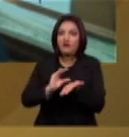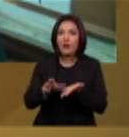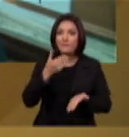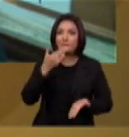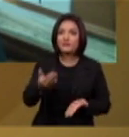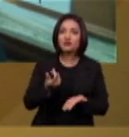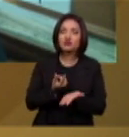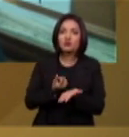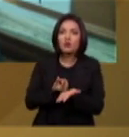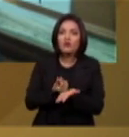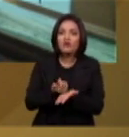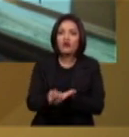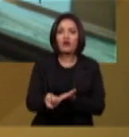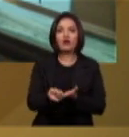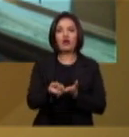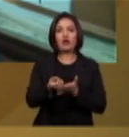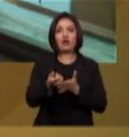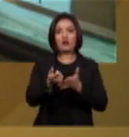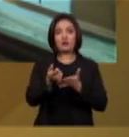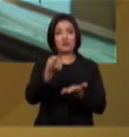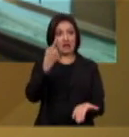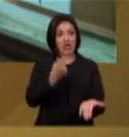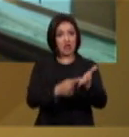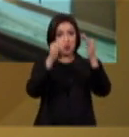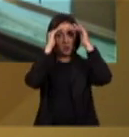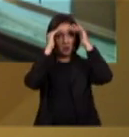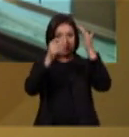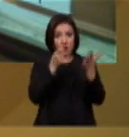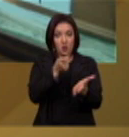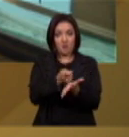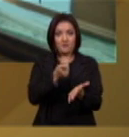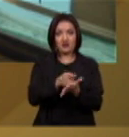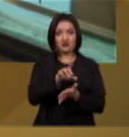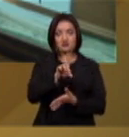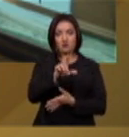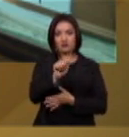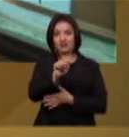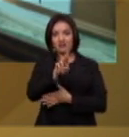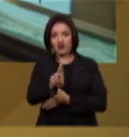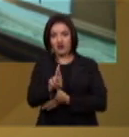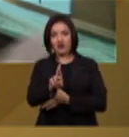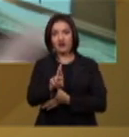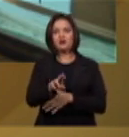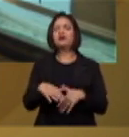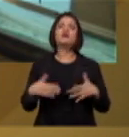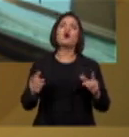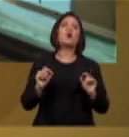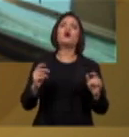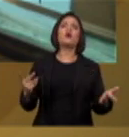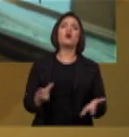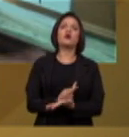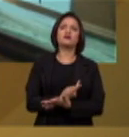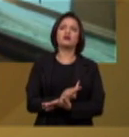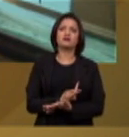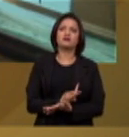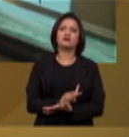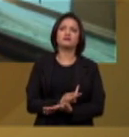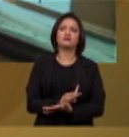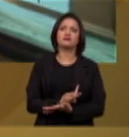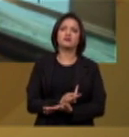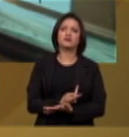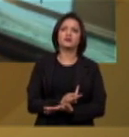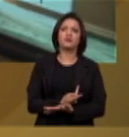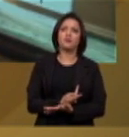pleiteia o cumprimento de obrigação de dar. E aí o que ocorre, considerada